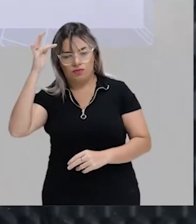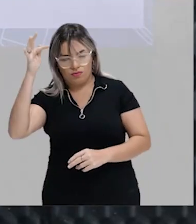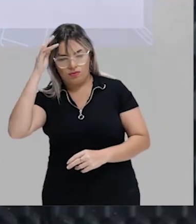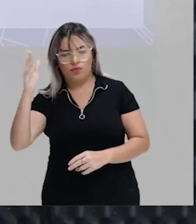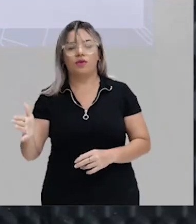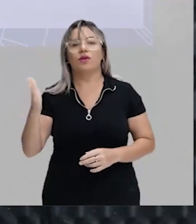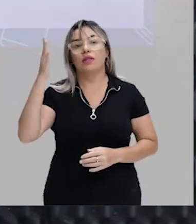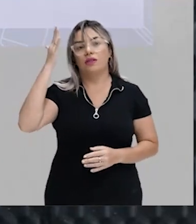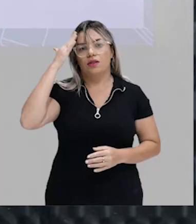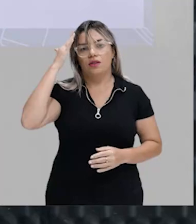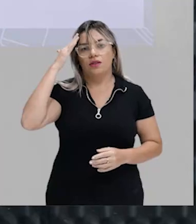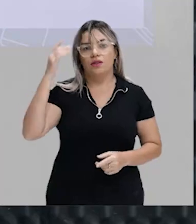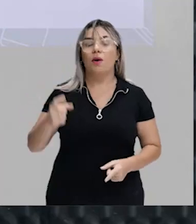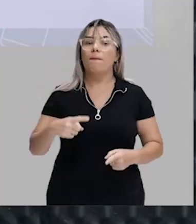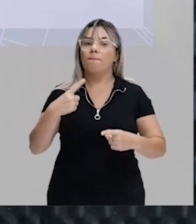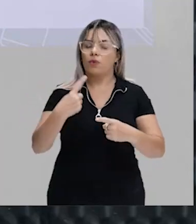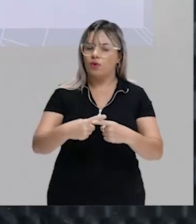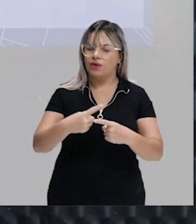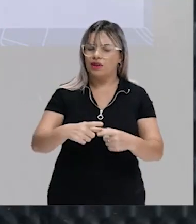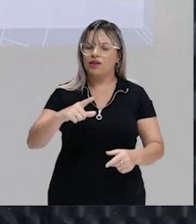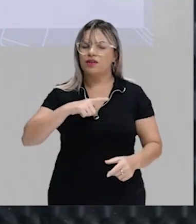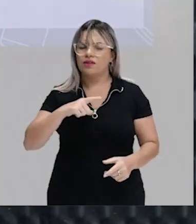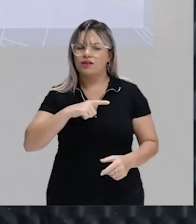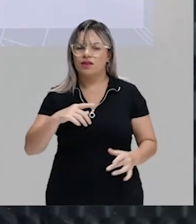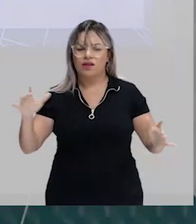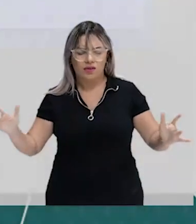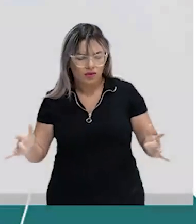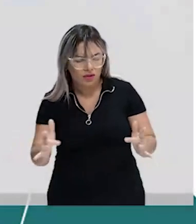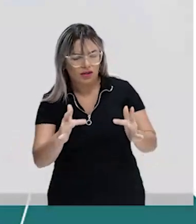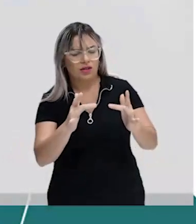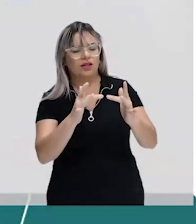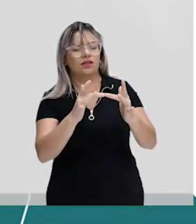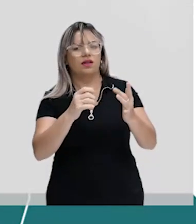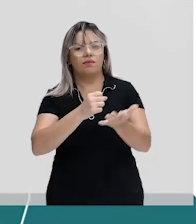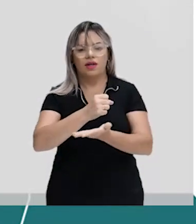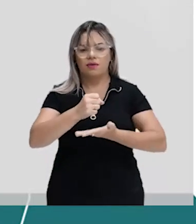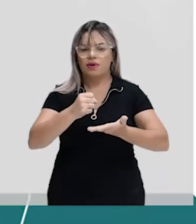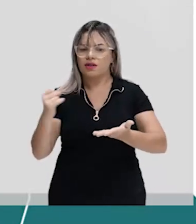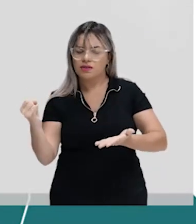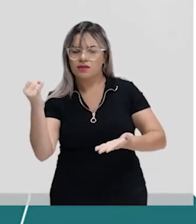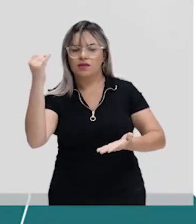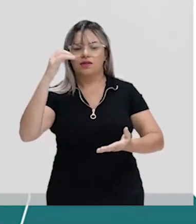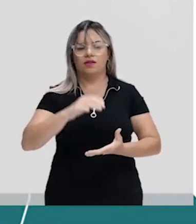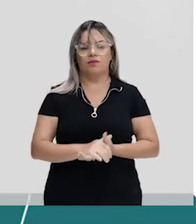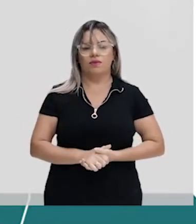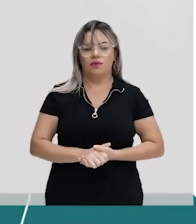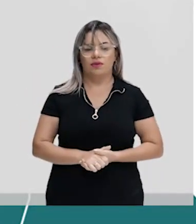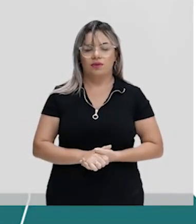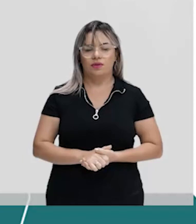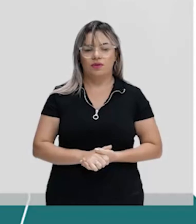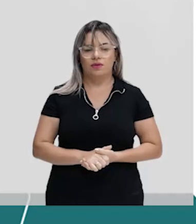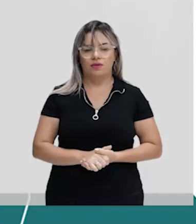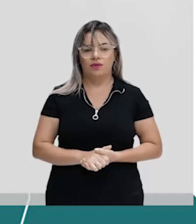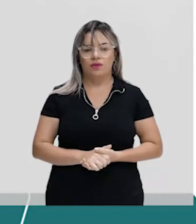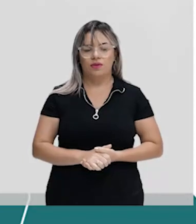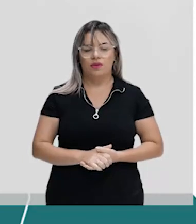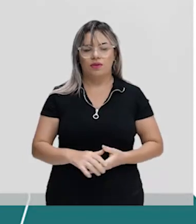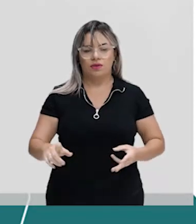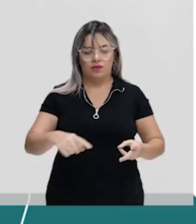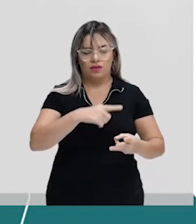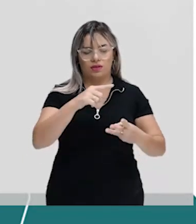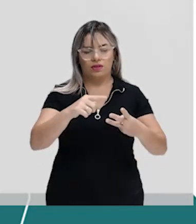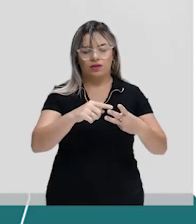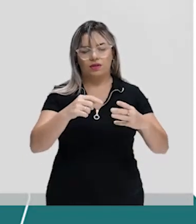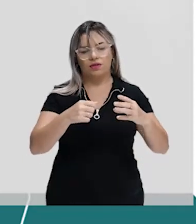Entenda por que o classicismo existe, baseado em quê? Durante a Idade Média, meu povo, meus